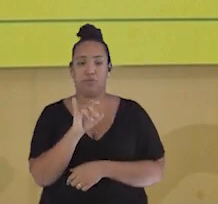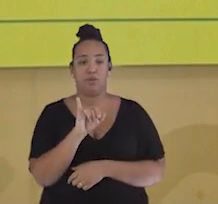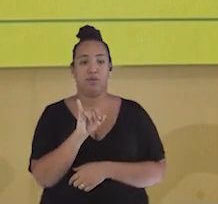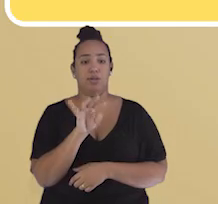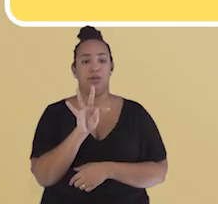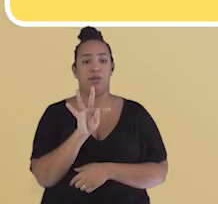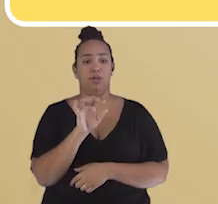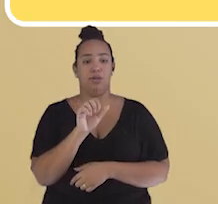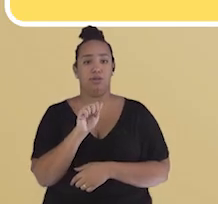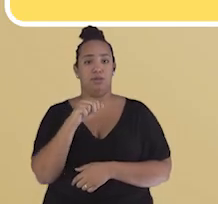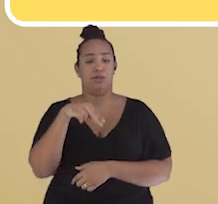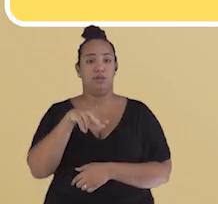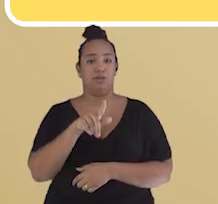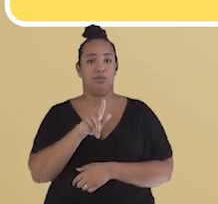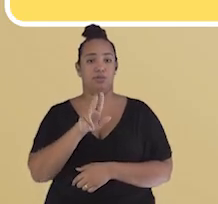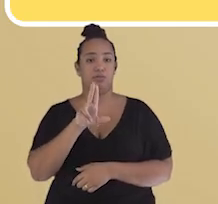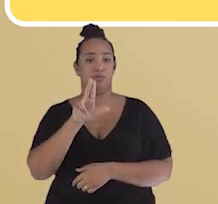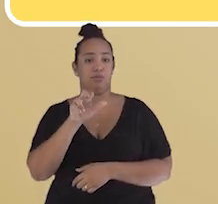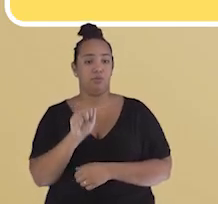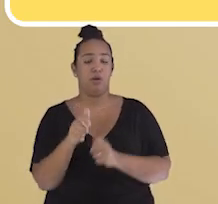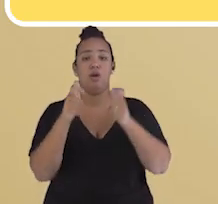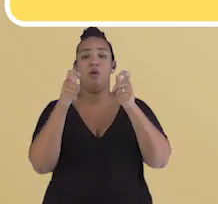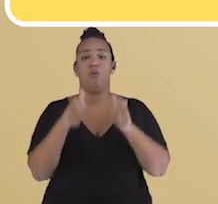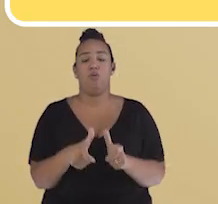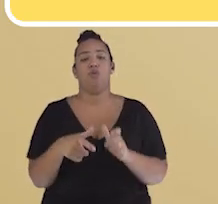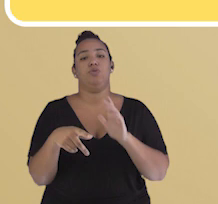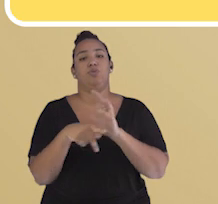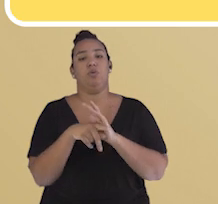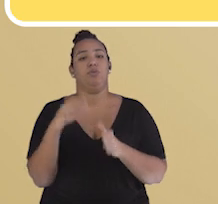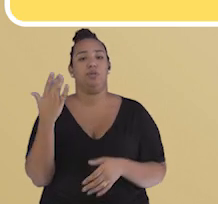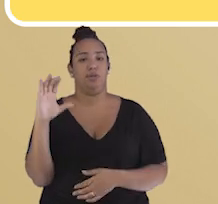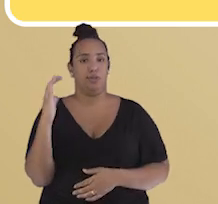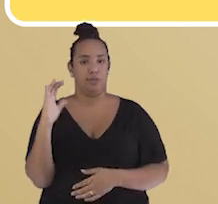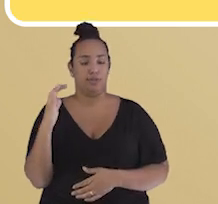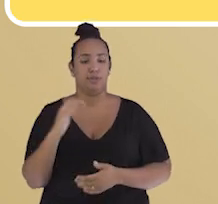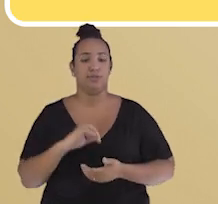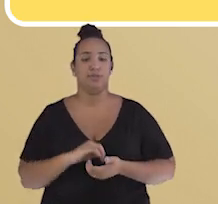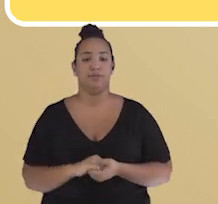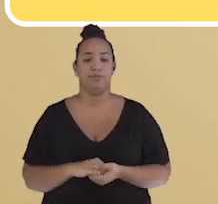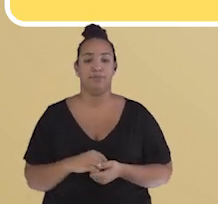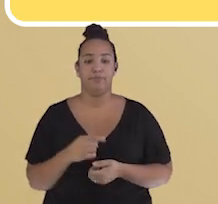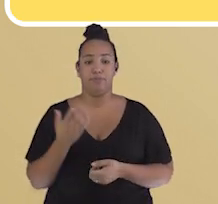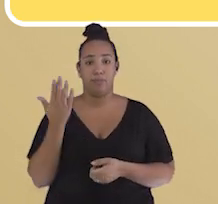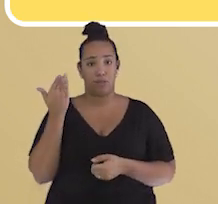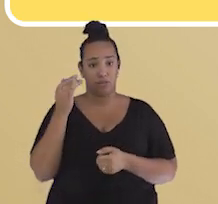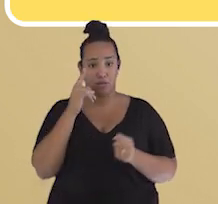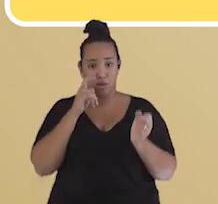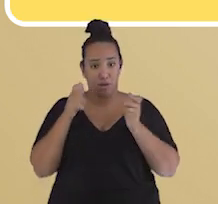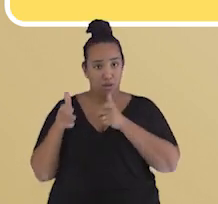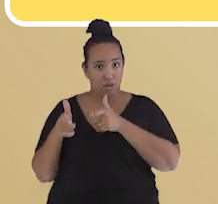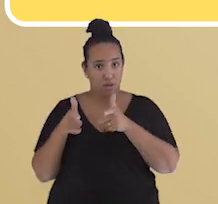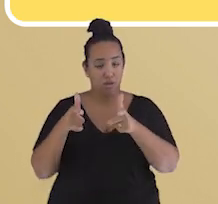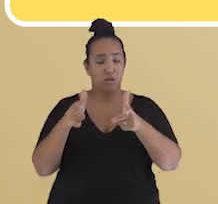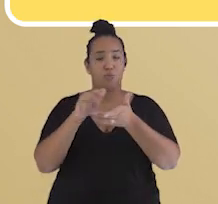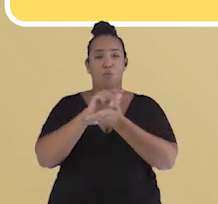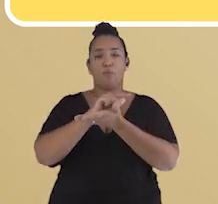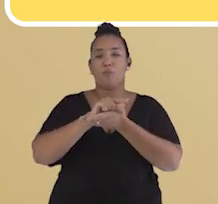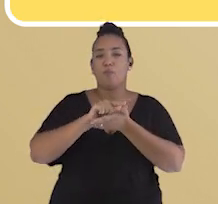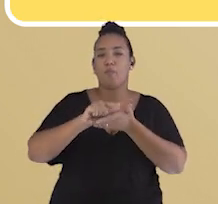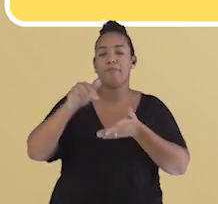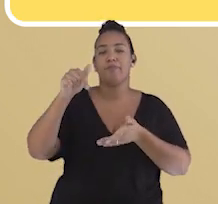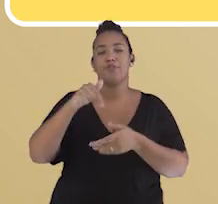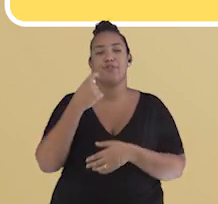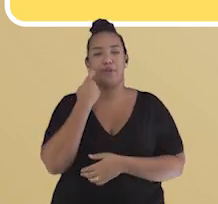segura. Olha só, vou mostrar para vocês uma forma de impacto ambiental em uma área urbana, através de uma